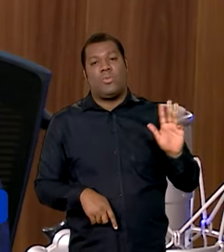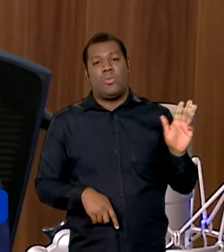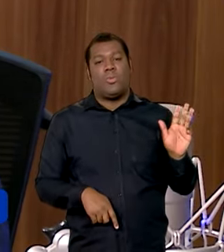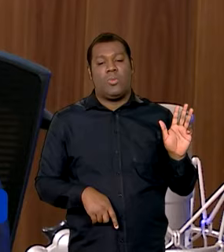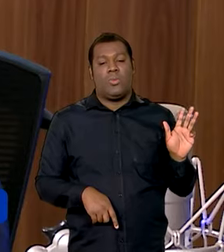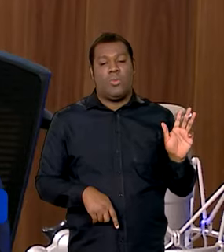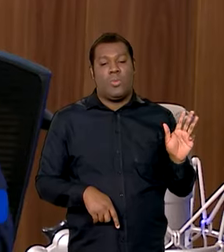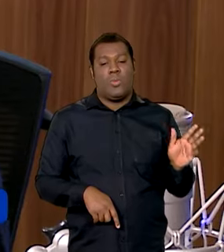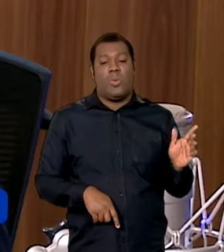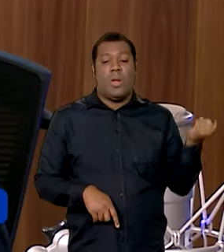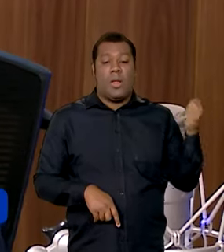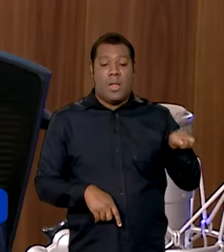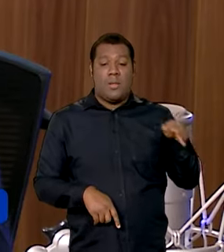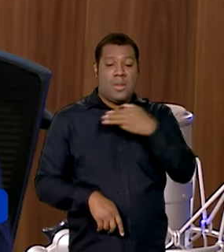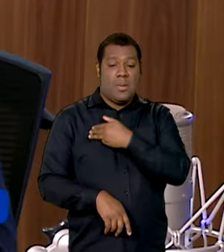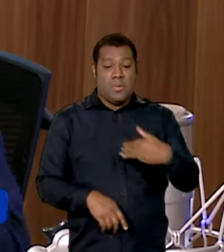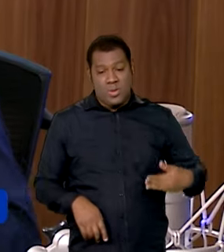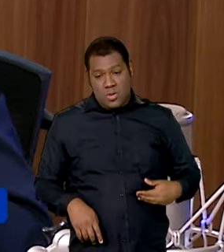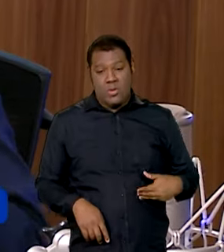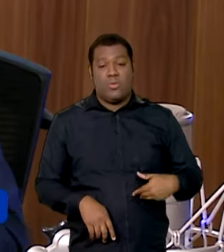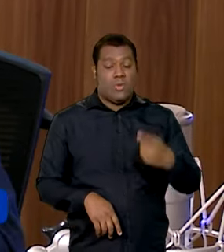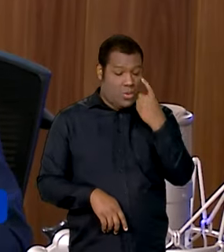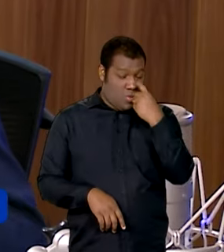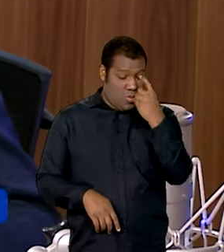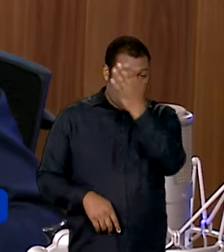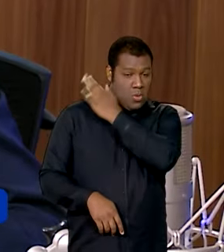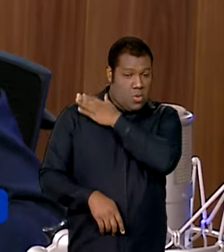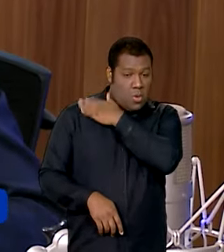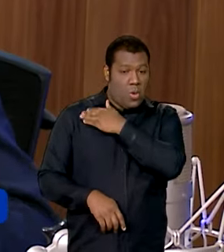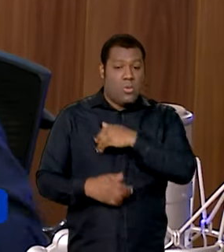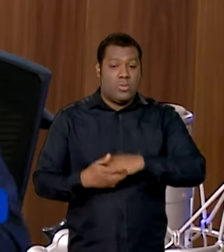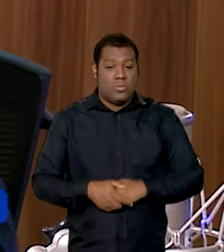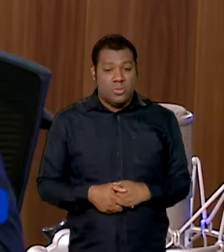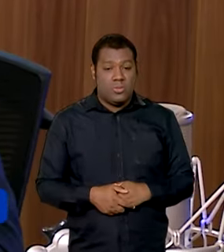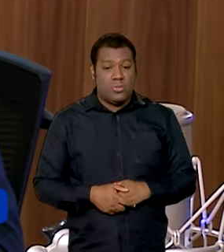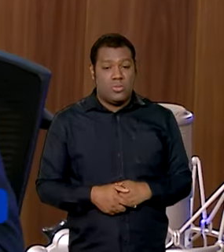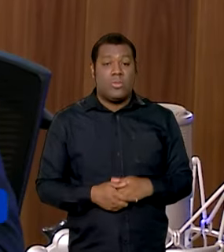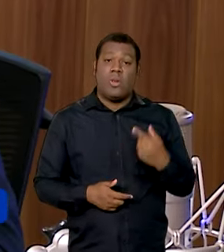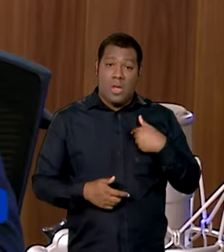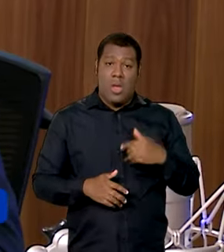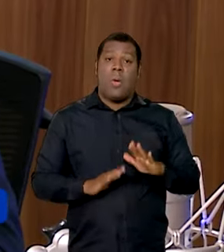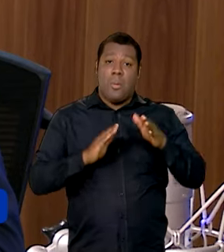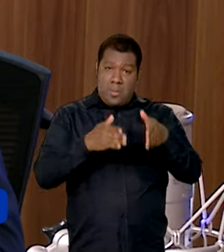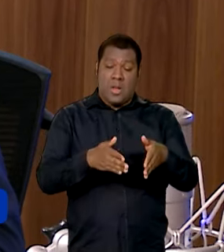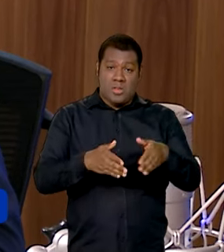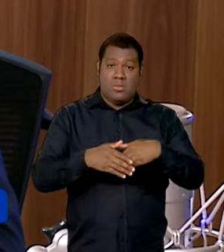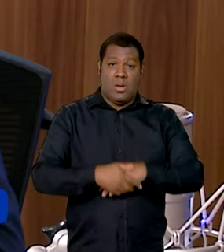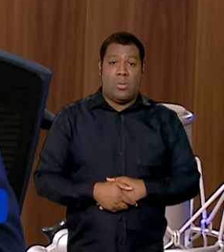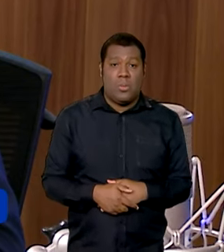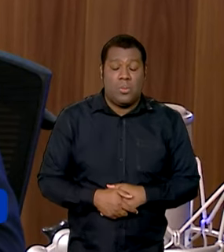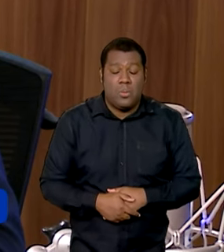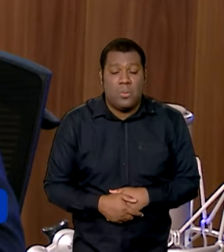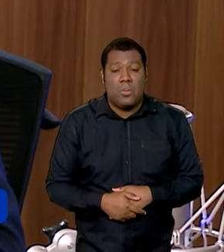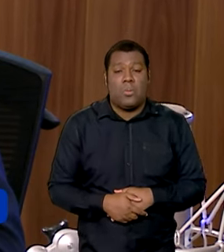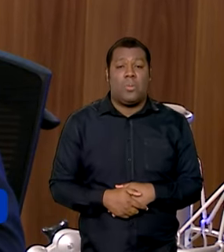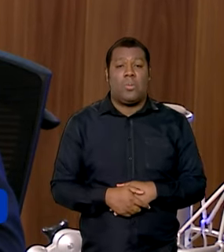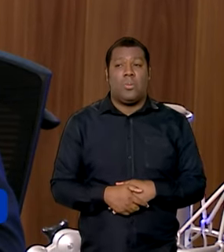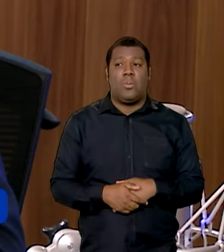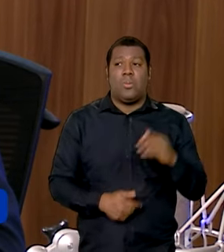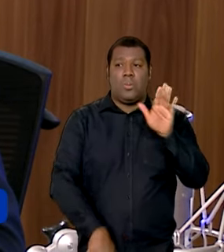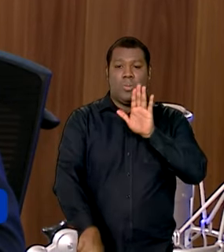Ministro Rui Costa e todos os órgãos Inclusive eu participando porque tem duas contas que dizem respeito ao Ministério a lei